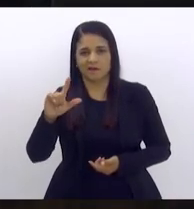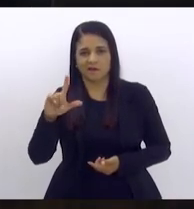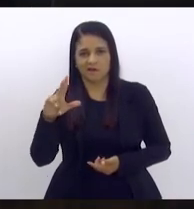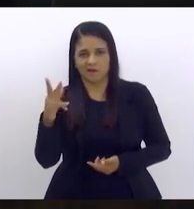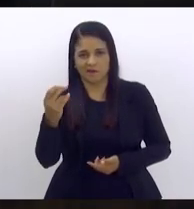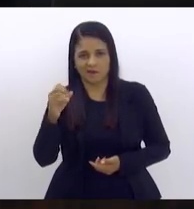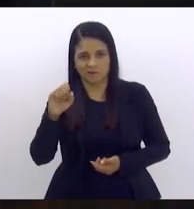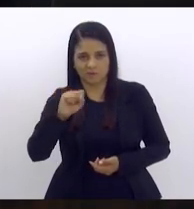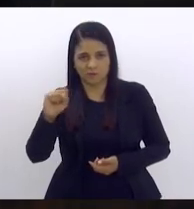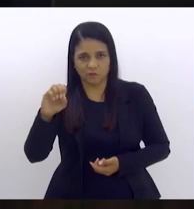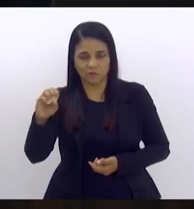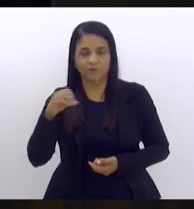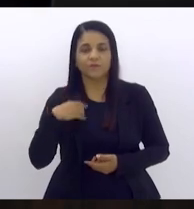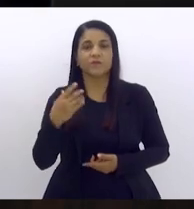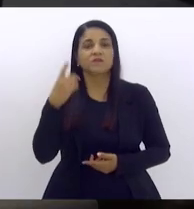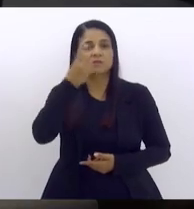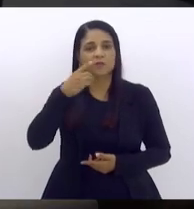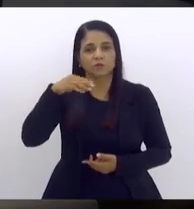Deputado Chico Machado.